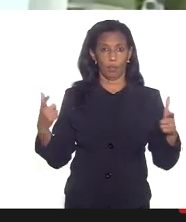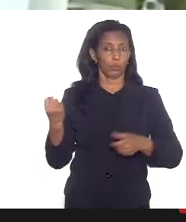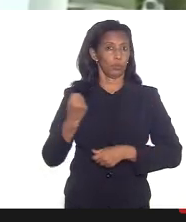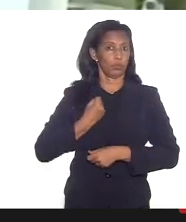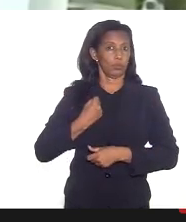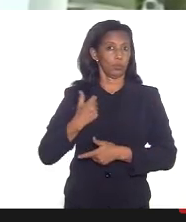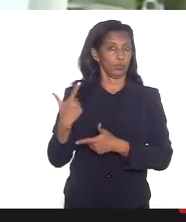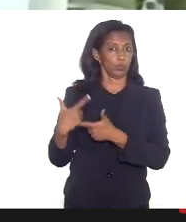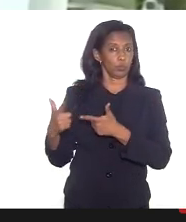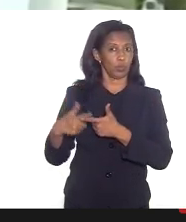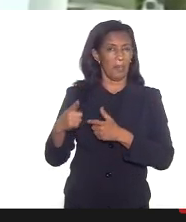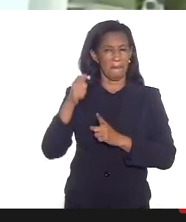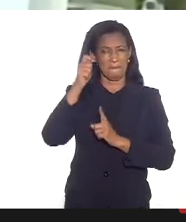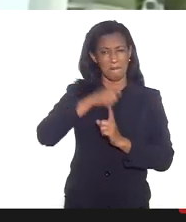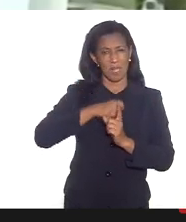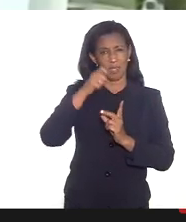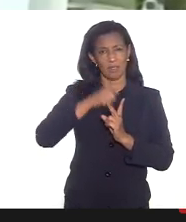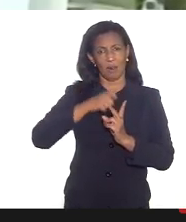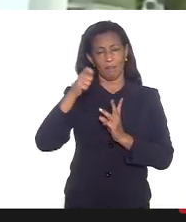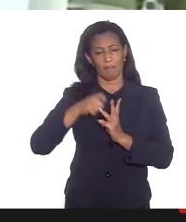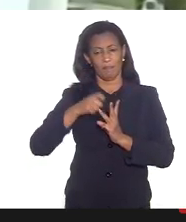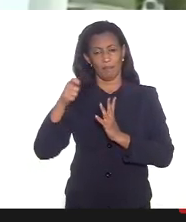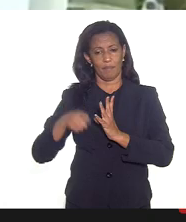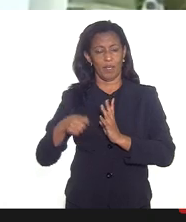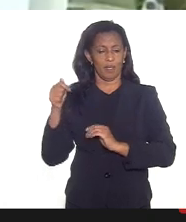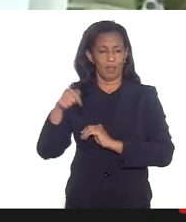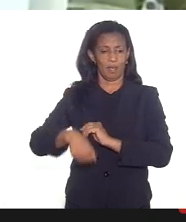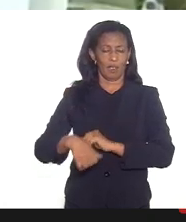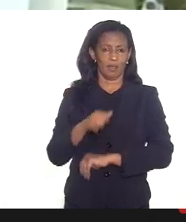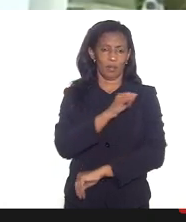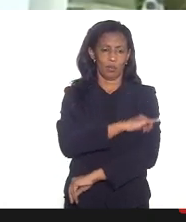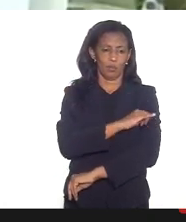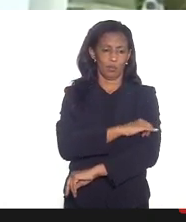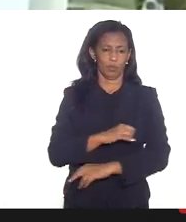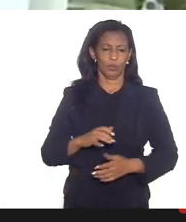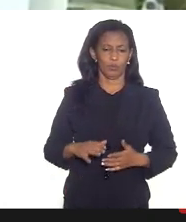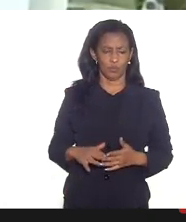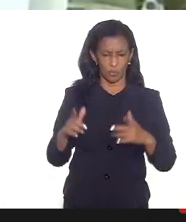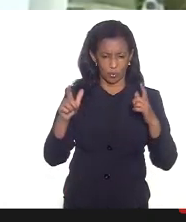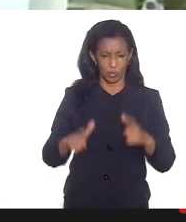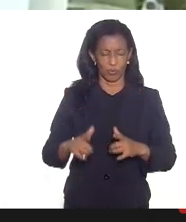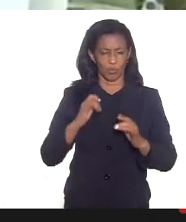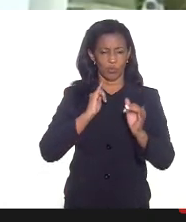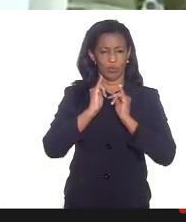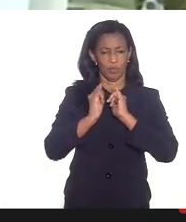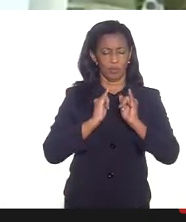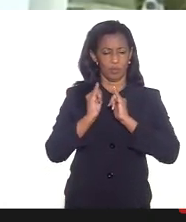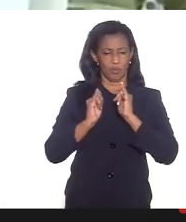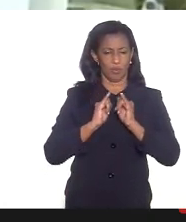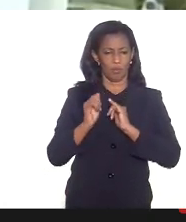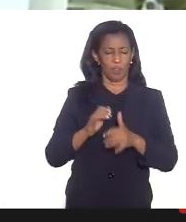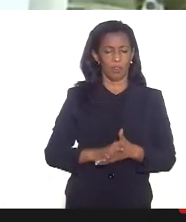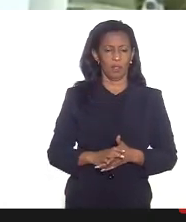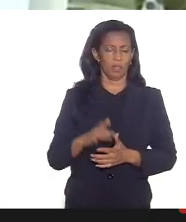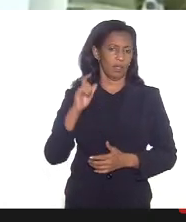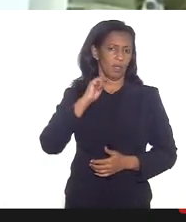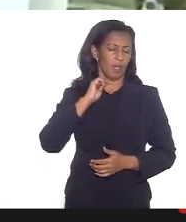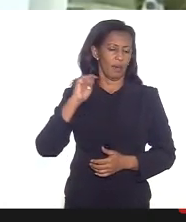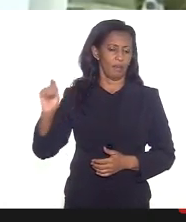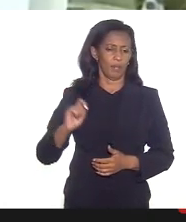número de casos Lisa mês aqui na cidade do Rio de Janeiro hoje eu vou uma informação aqui em